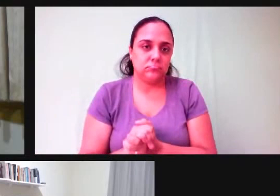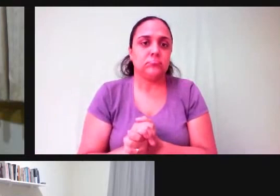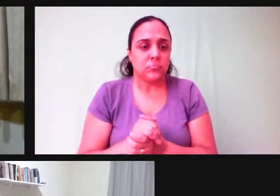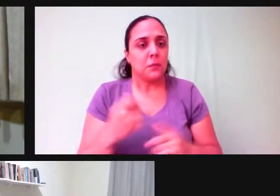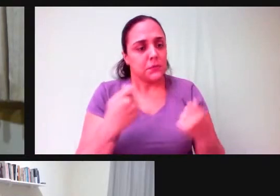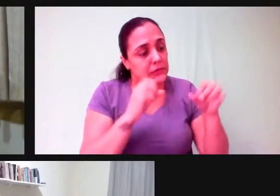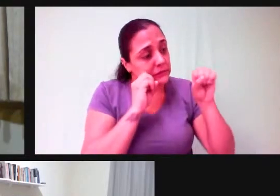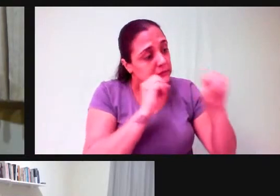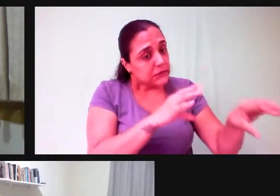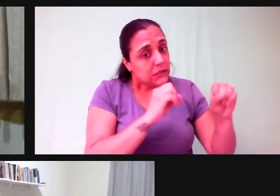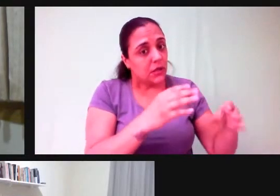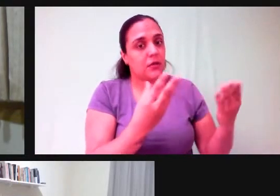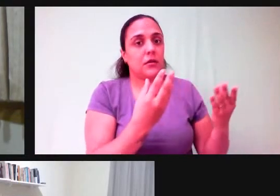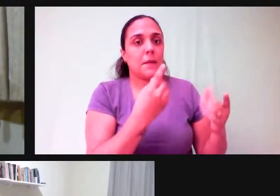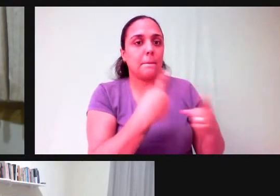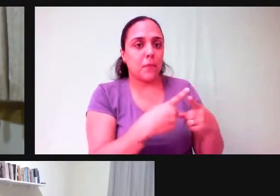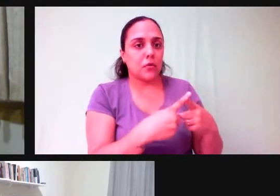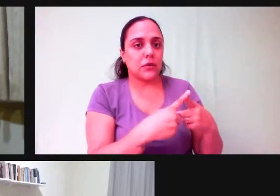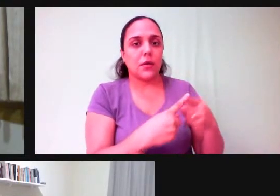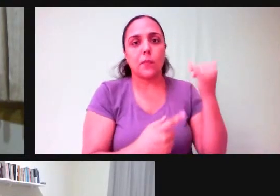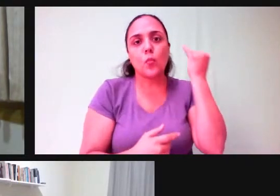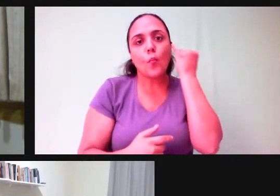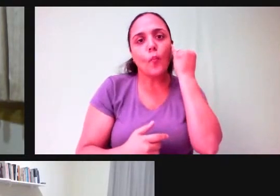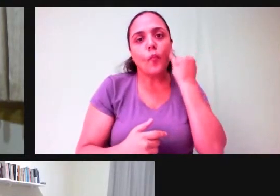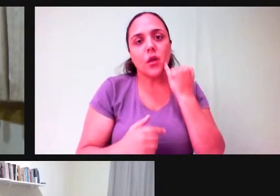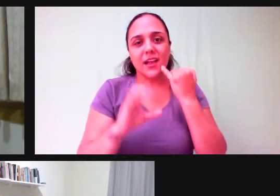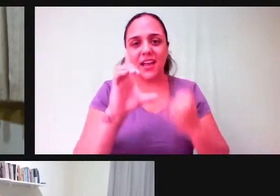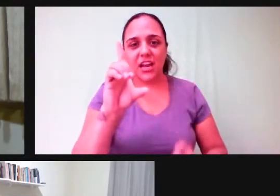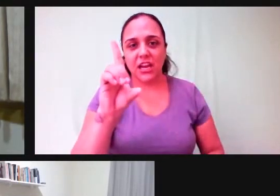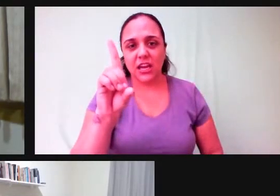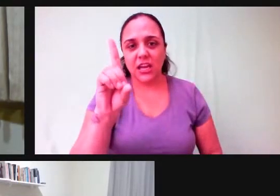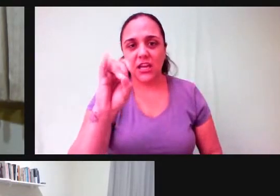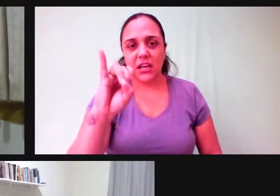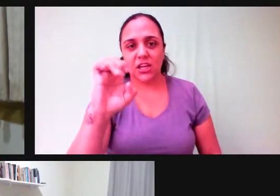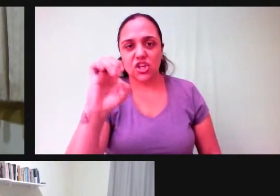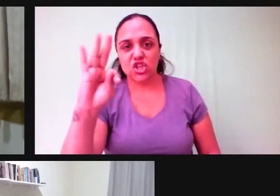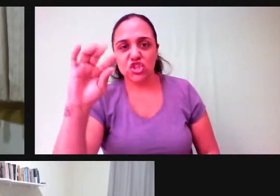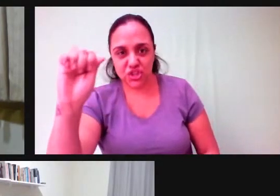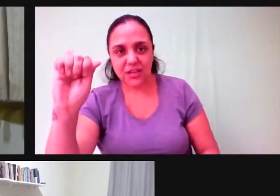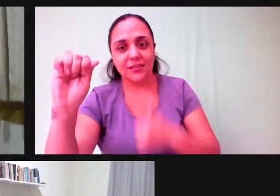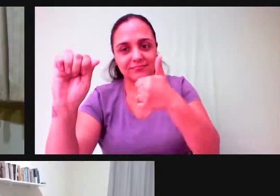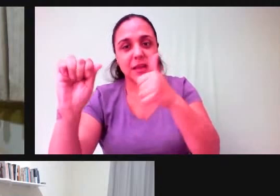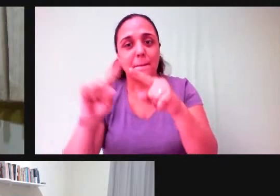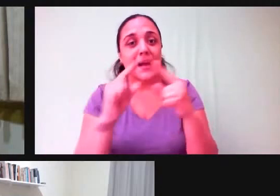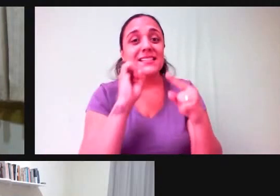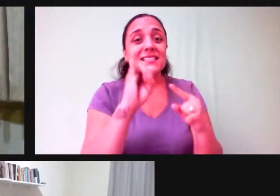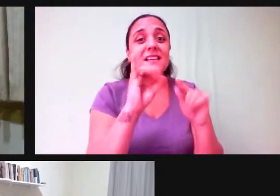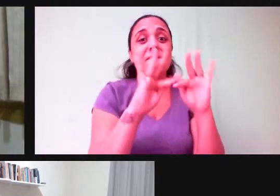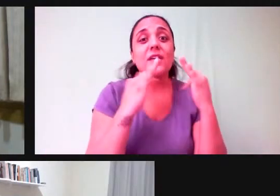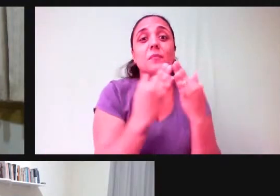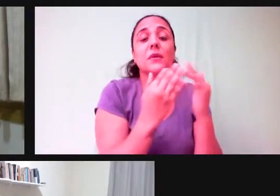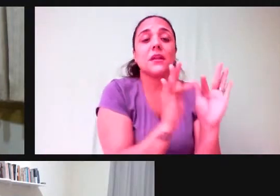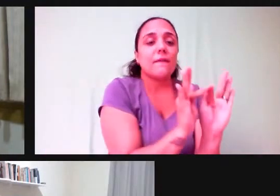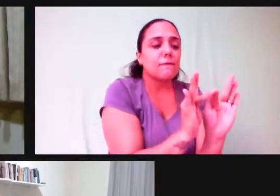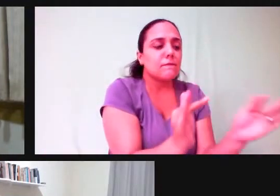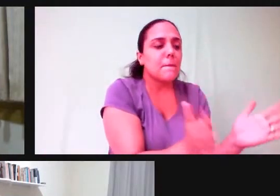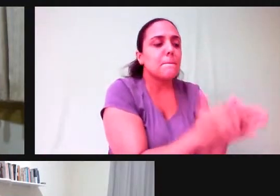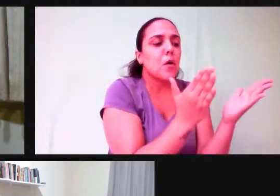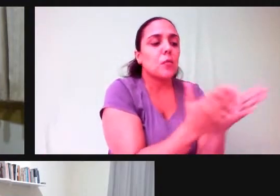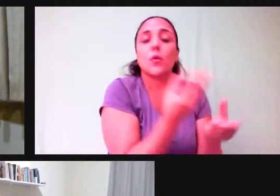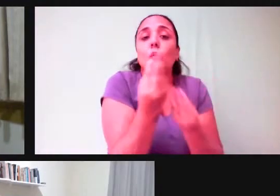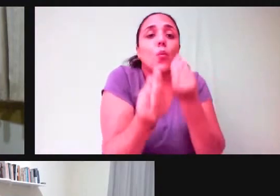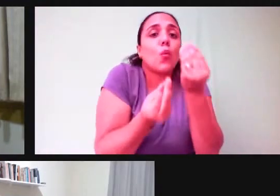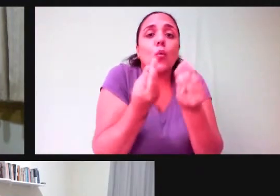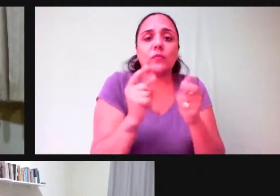isso. Gente, a gente sabe que a dieta é assim, mas como é que a gente poderia aplicar isso para crianças de baixa renda. Como é que a gente